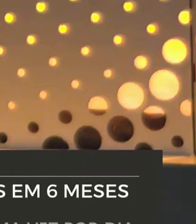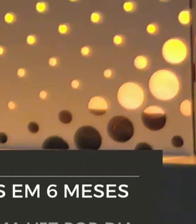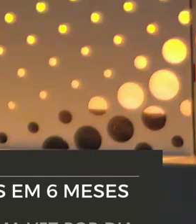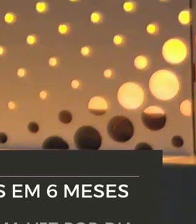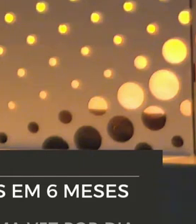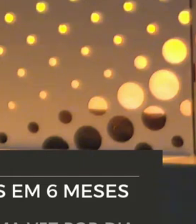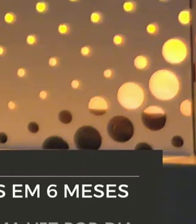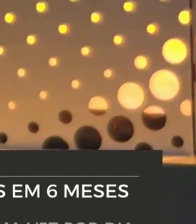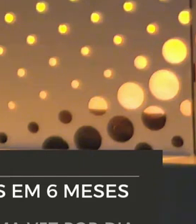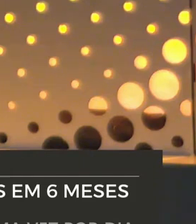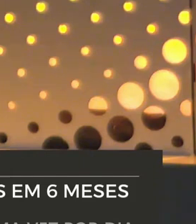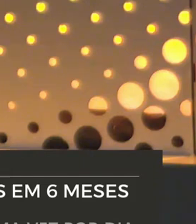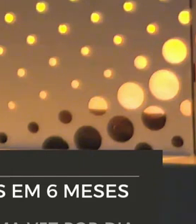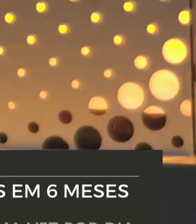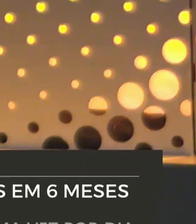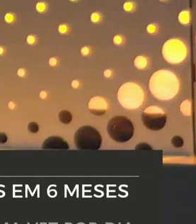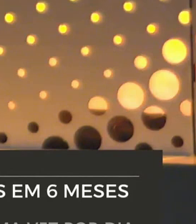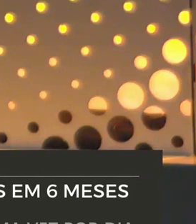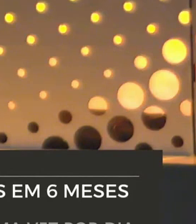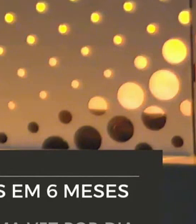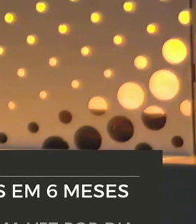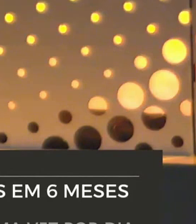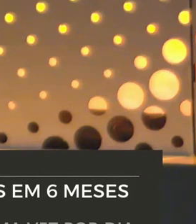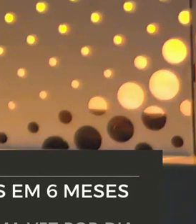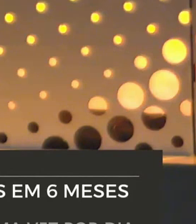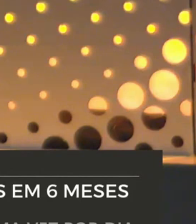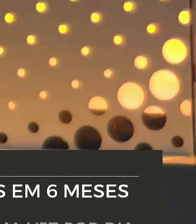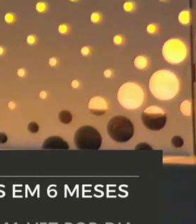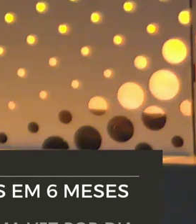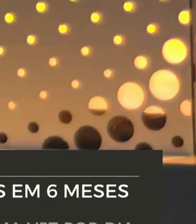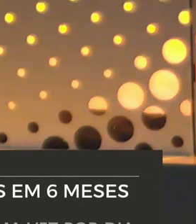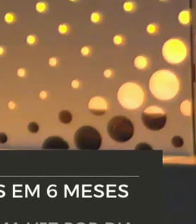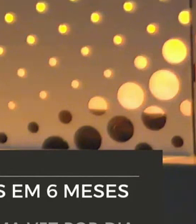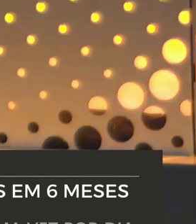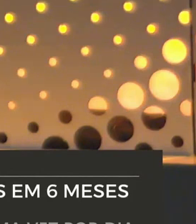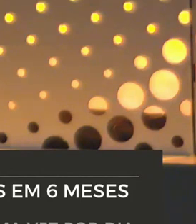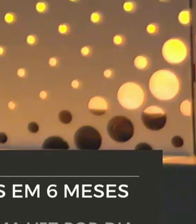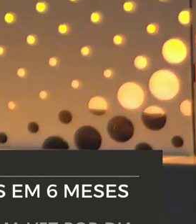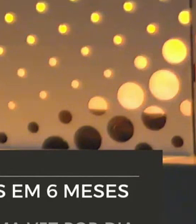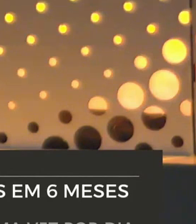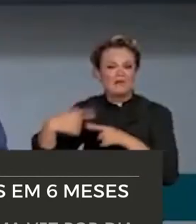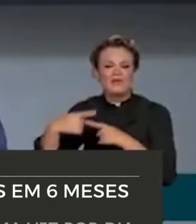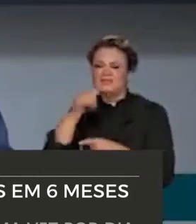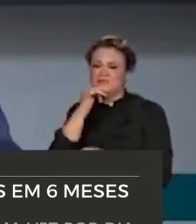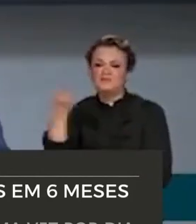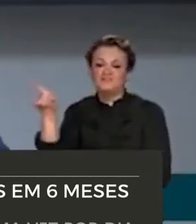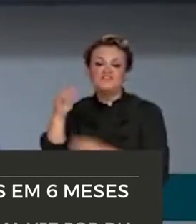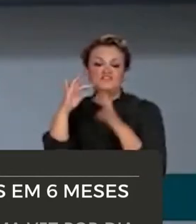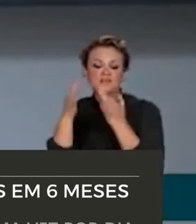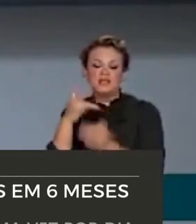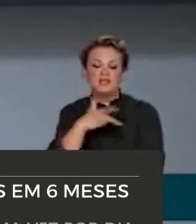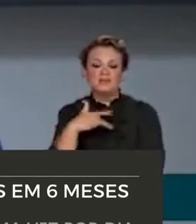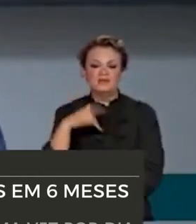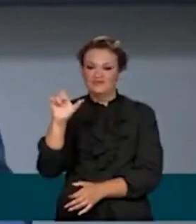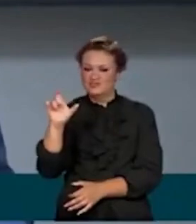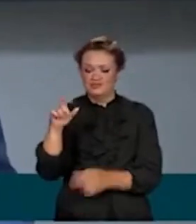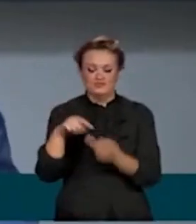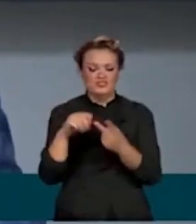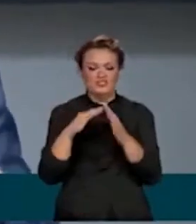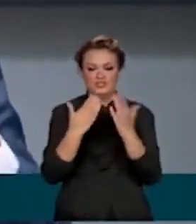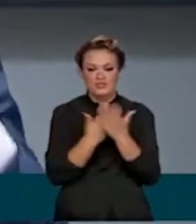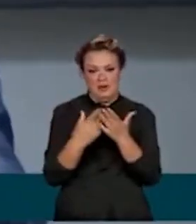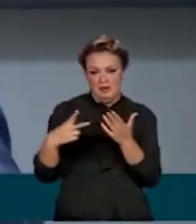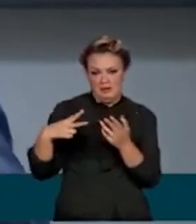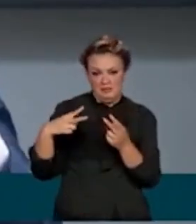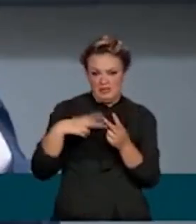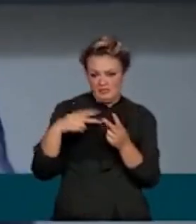o ministro da Fazenda Fernando Haddad confirmou que um projeto de lei para cobrar tributos dos Fundos exclusivos estará